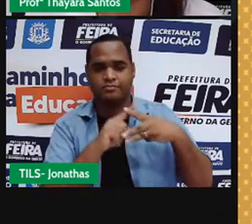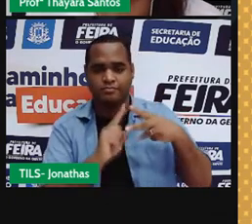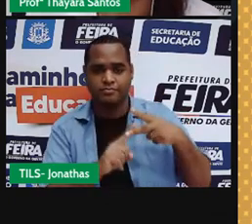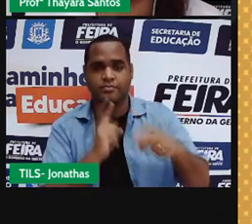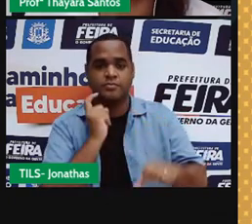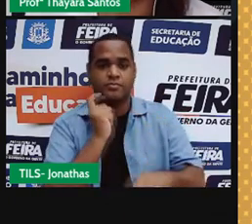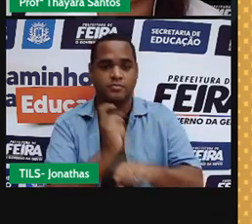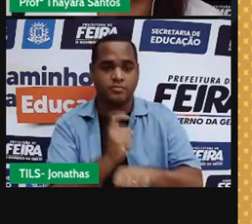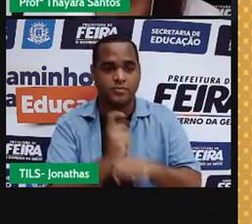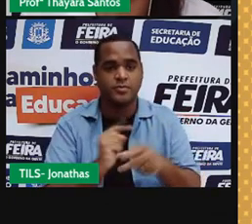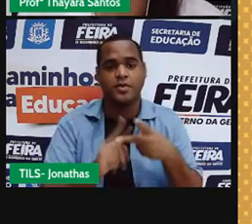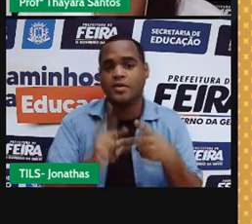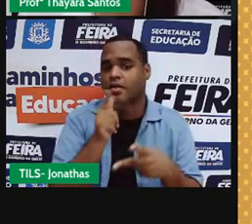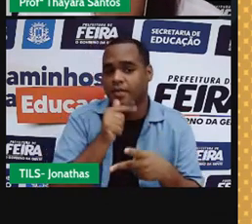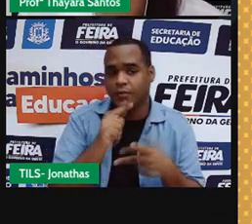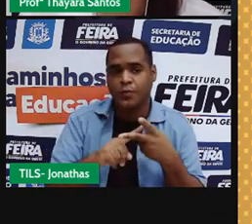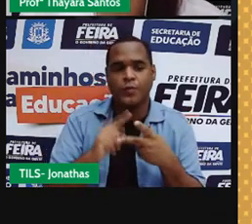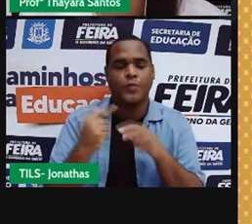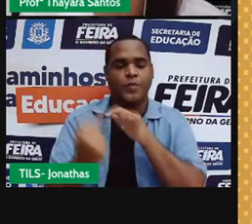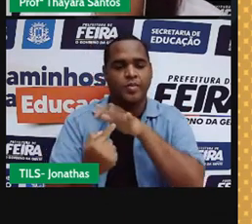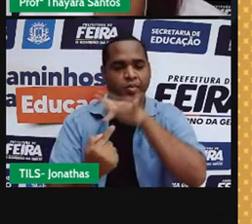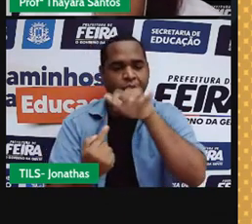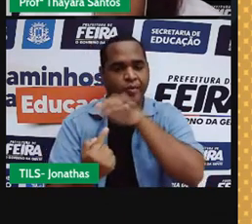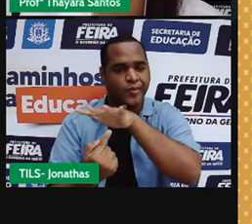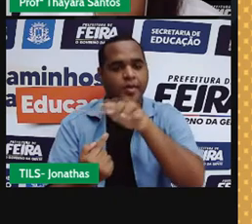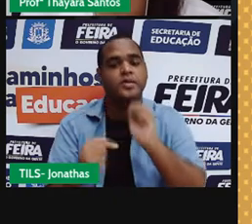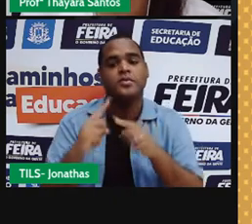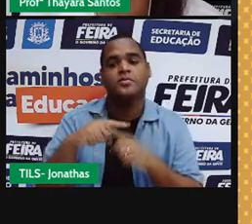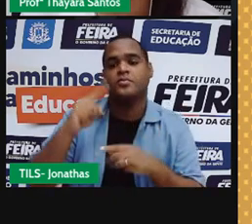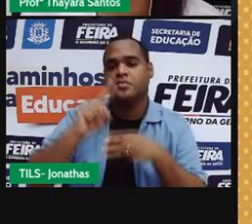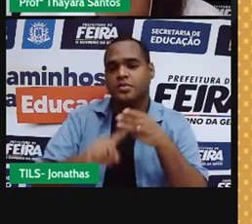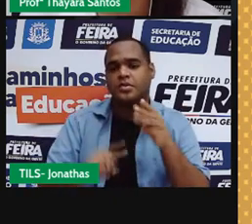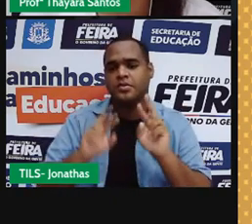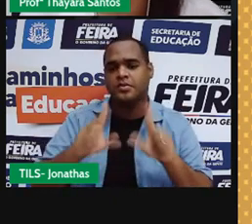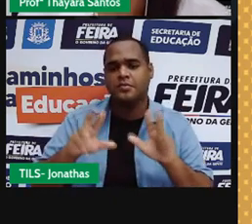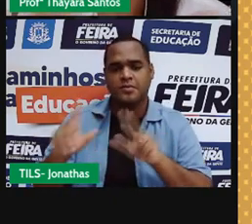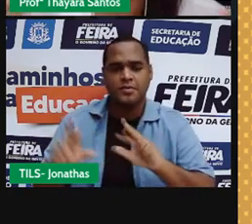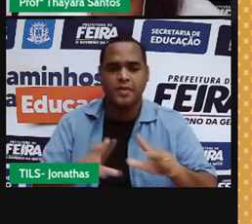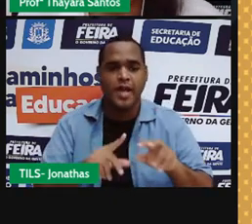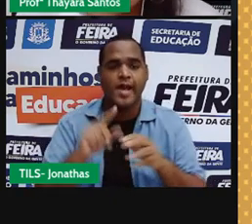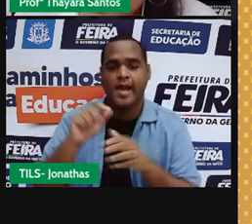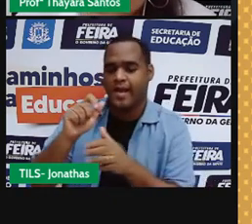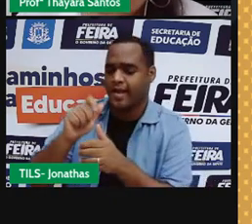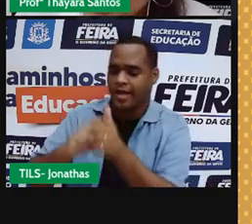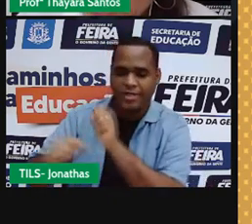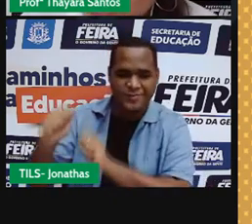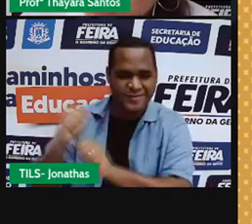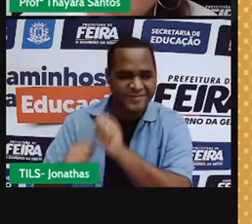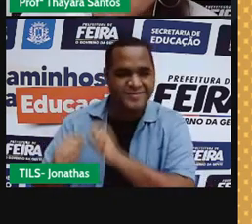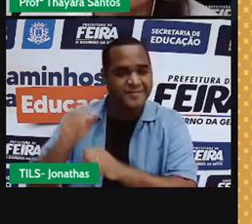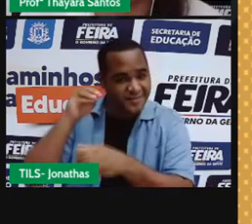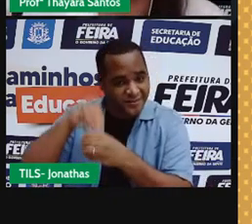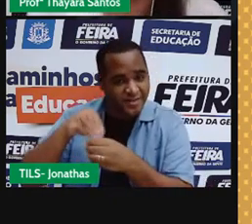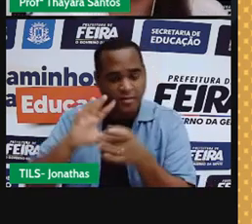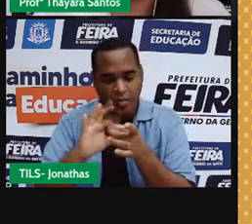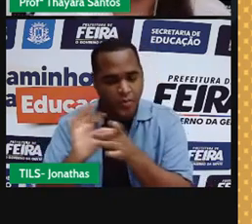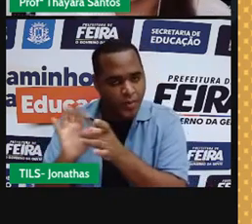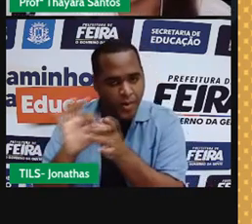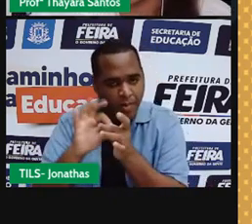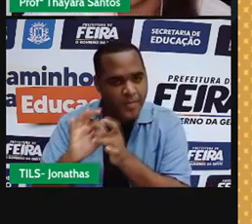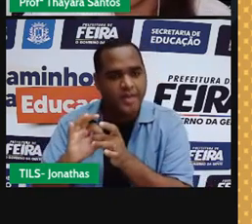sólido, líquido e gasoso. E o que vai diferenciar os três entre si é a forma como os átomos que formam aquela matéria vão